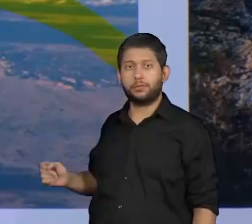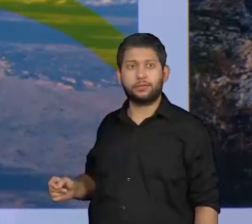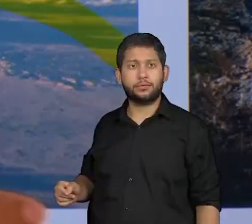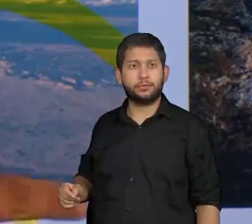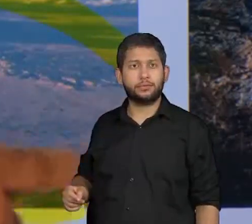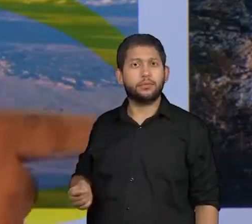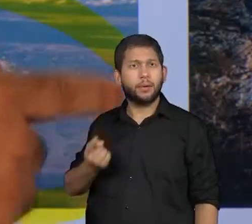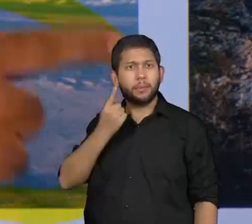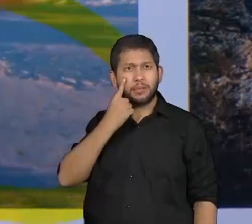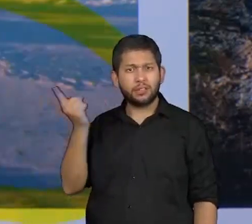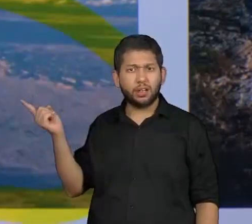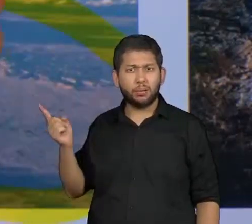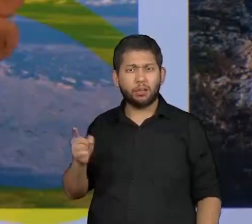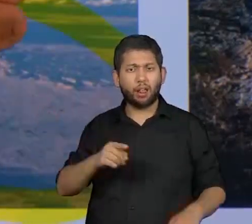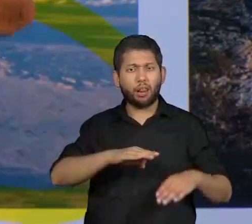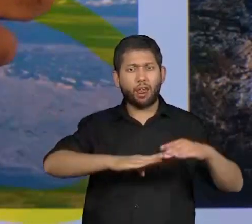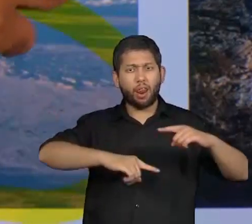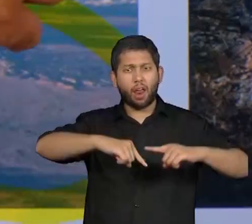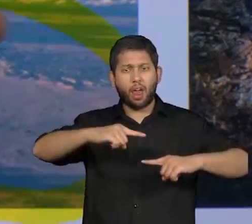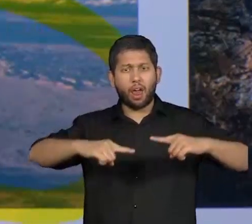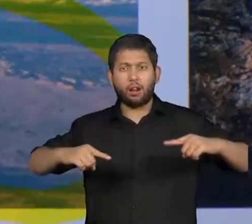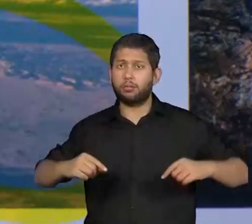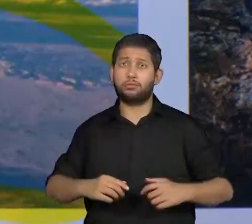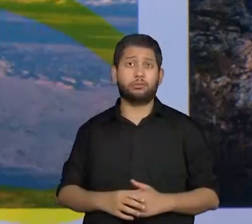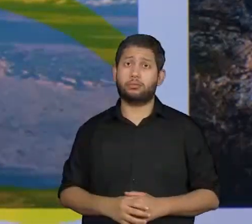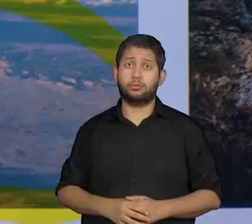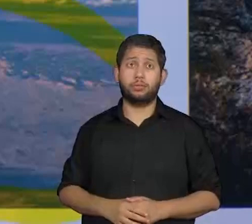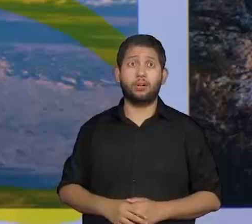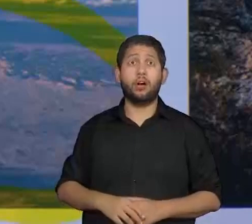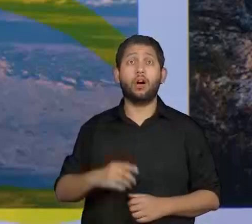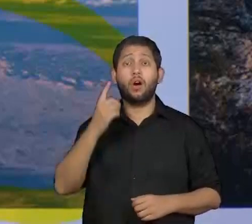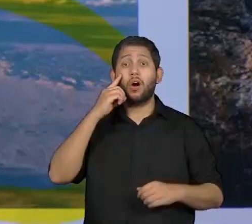Você percebe aqui, pessoal, que existem nuvens, olha.